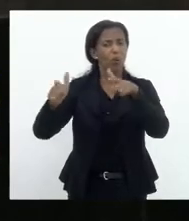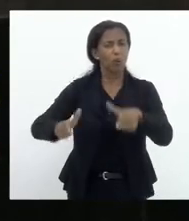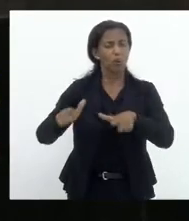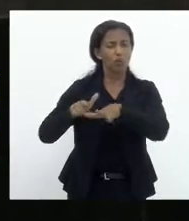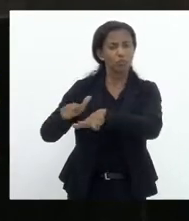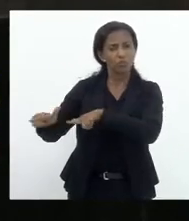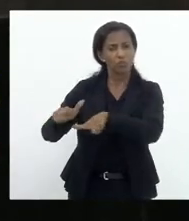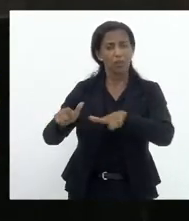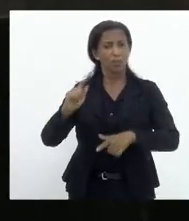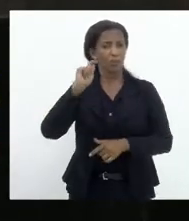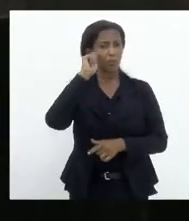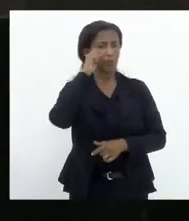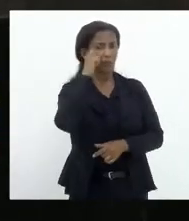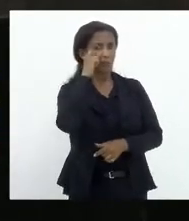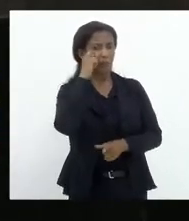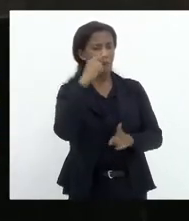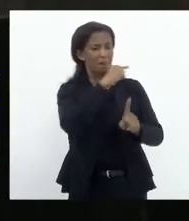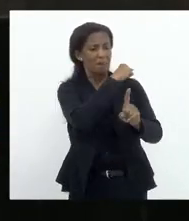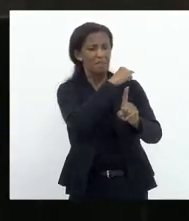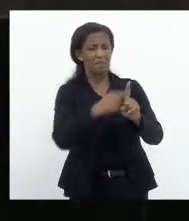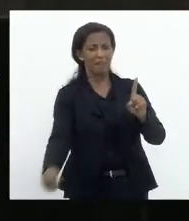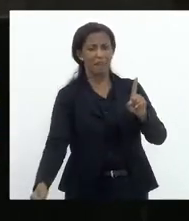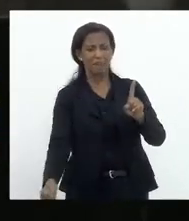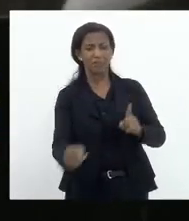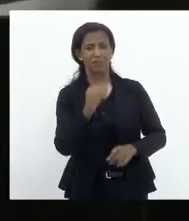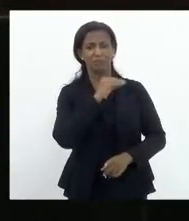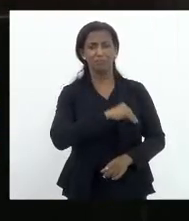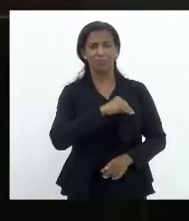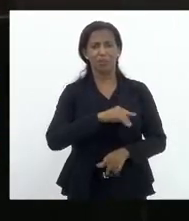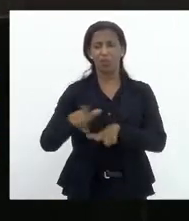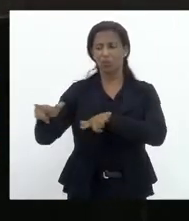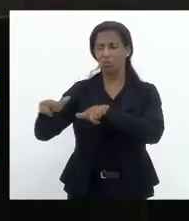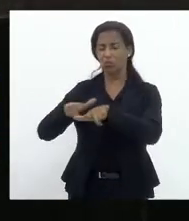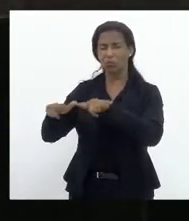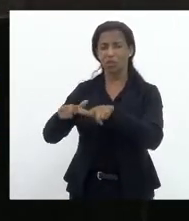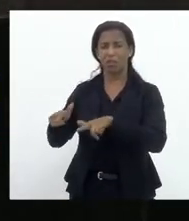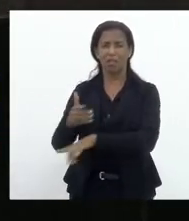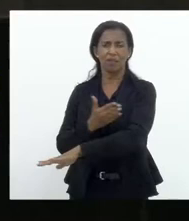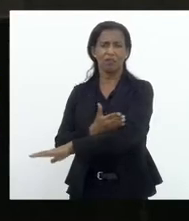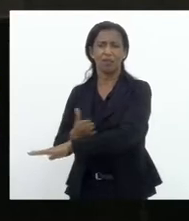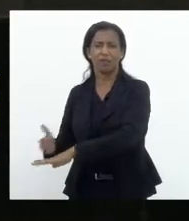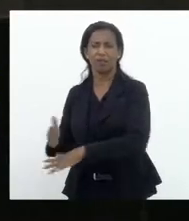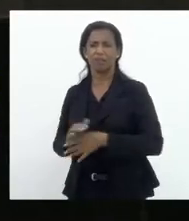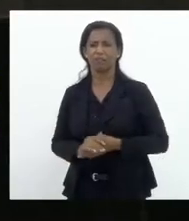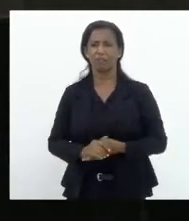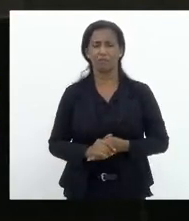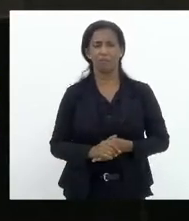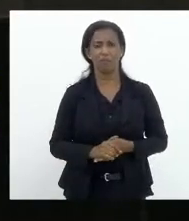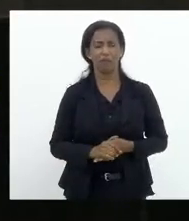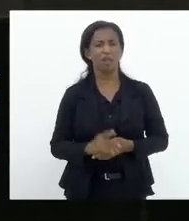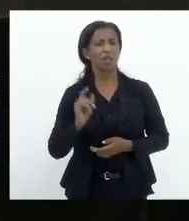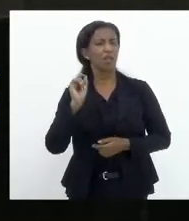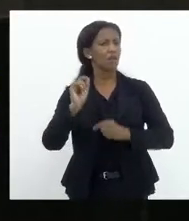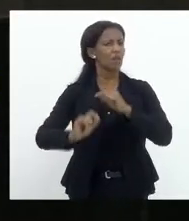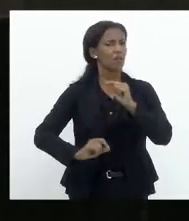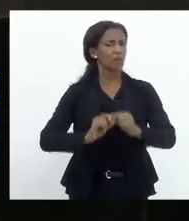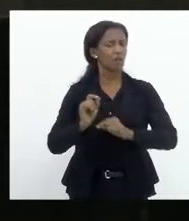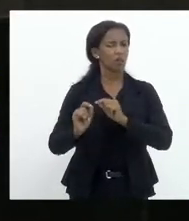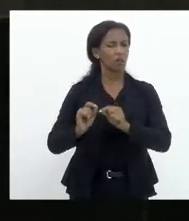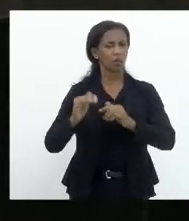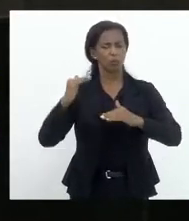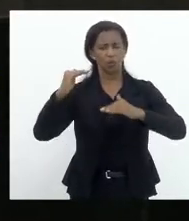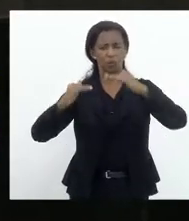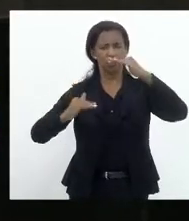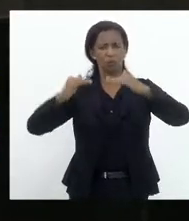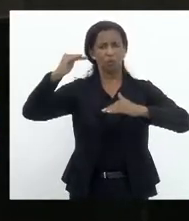trabalhador negro ganha metade do que ganha um trabalhador branco e aprova o índice né